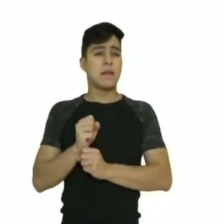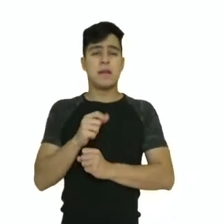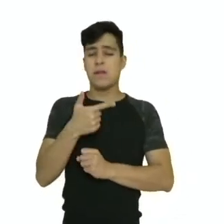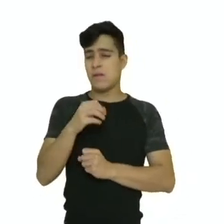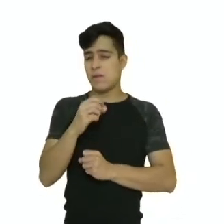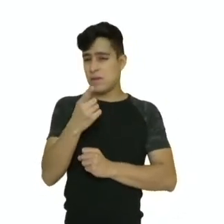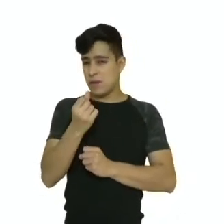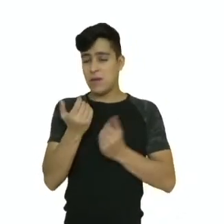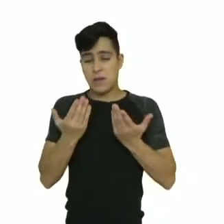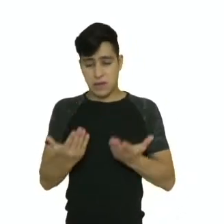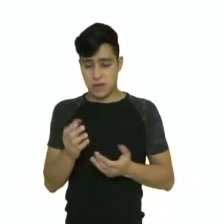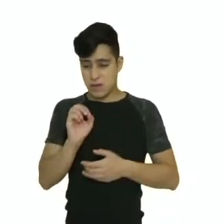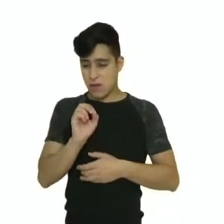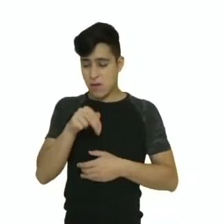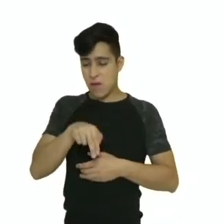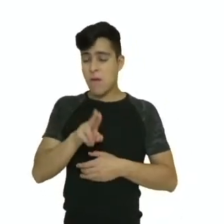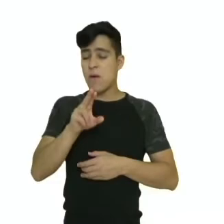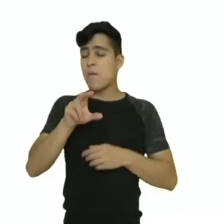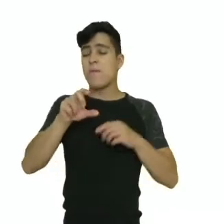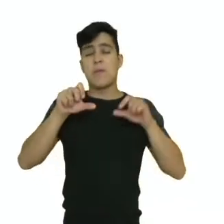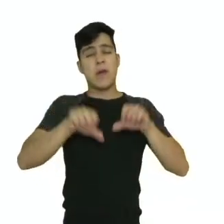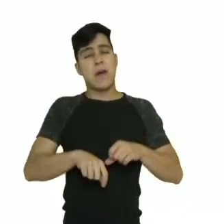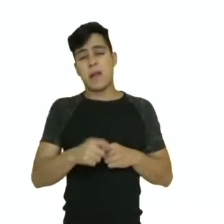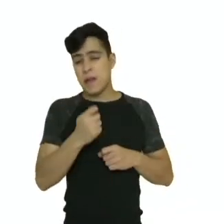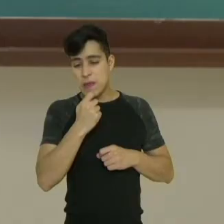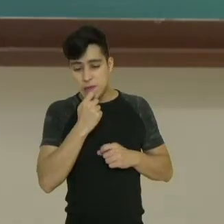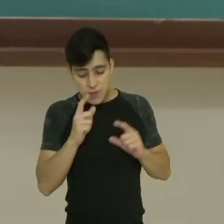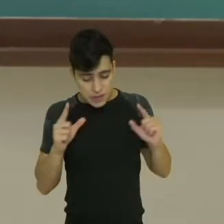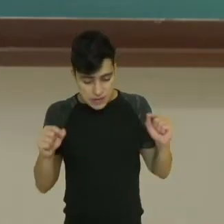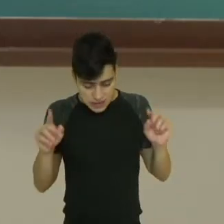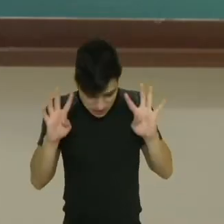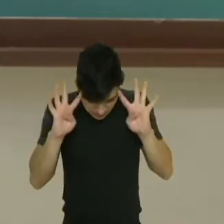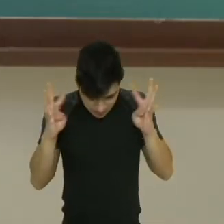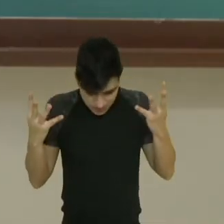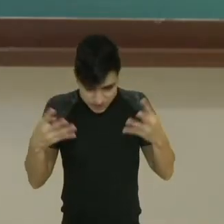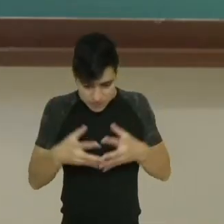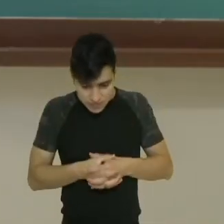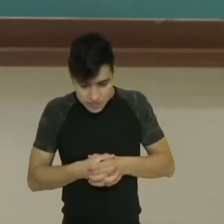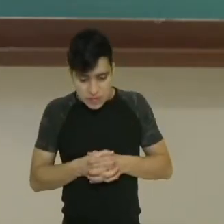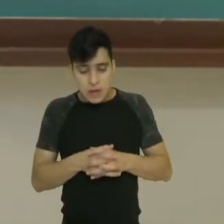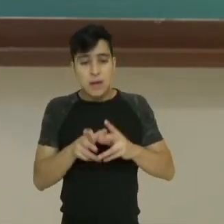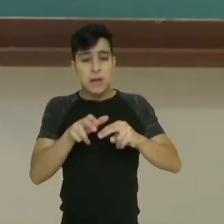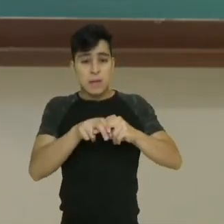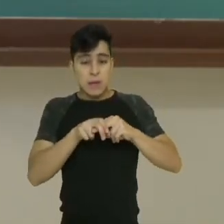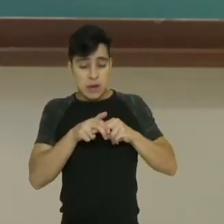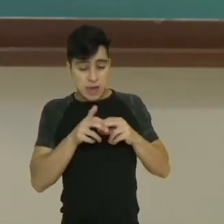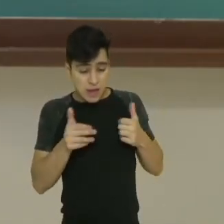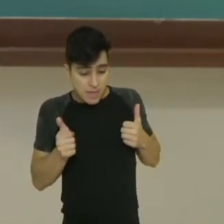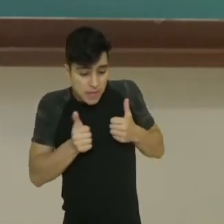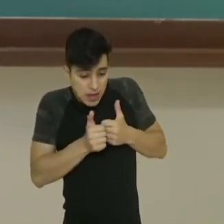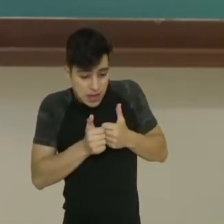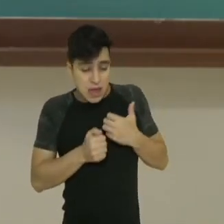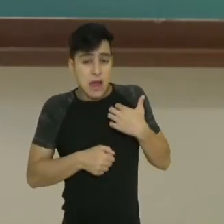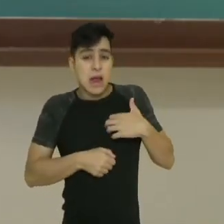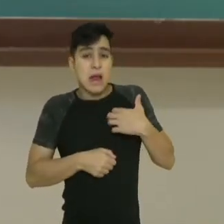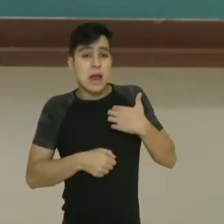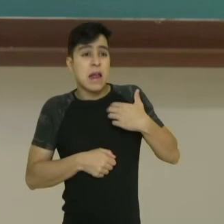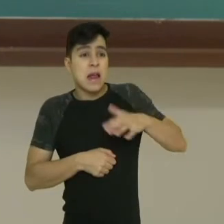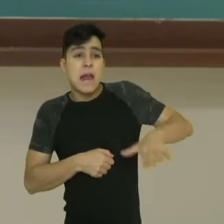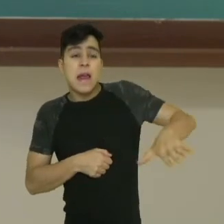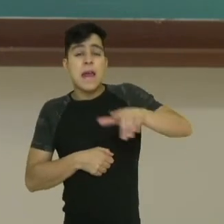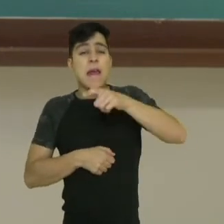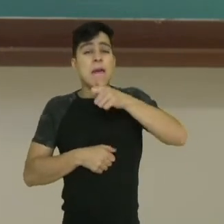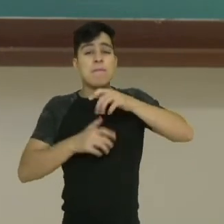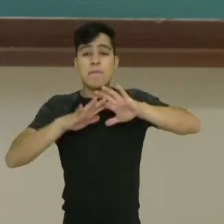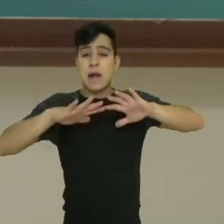2016, a ONU, então, para piorar a situação, ela concluiu que pela proximidade ali da Argentina, está dentro das águas